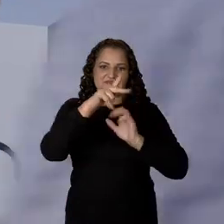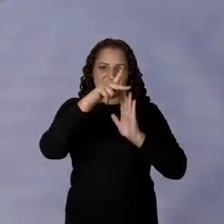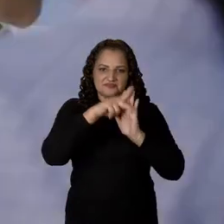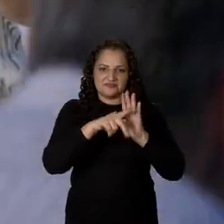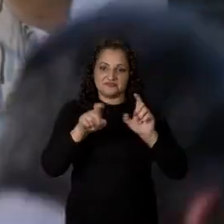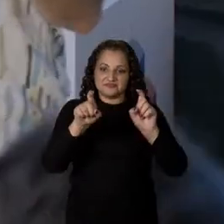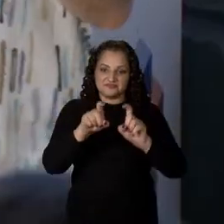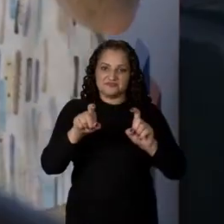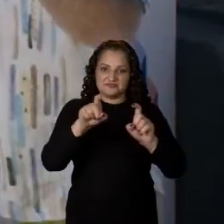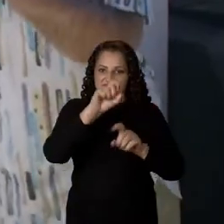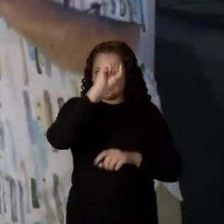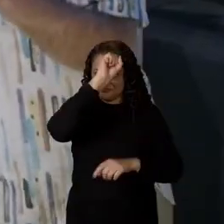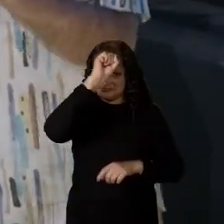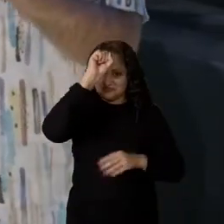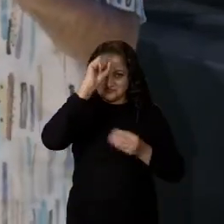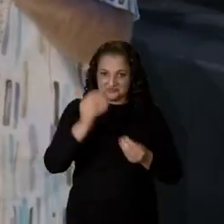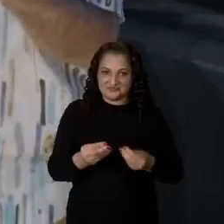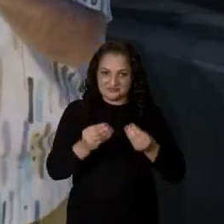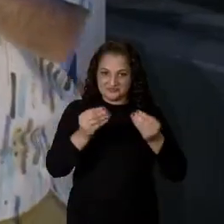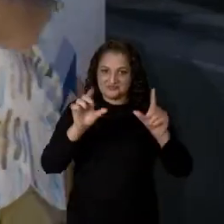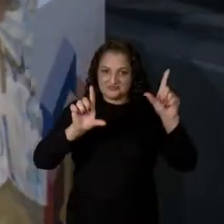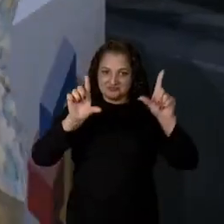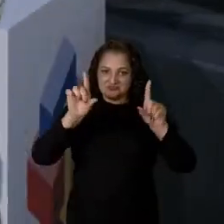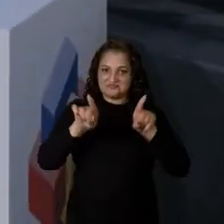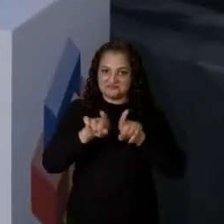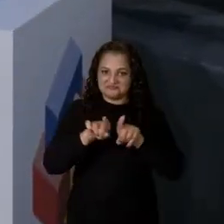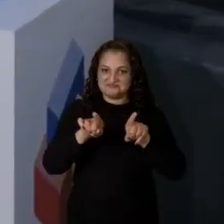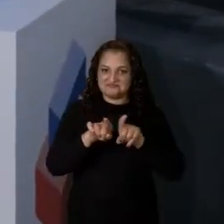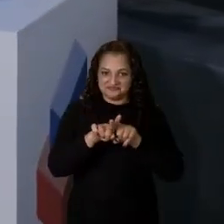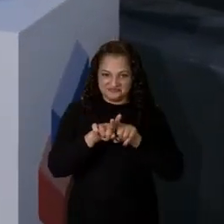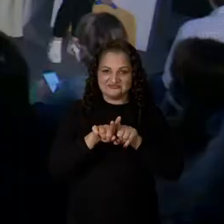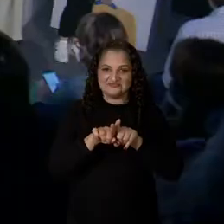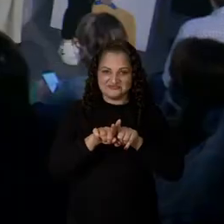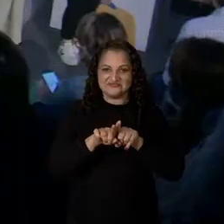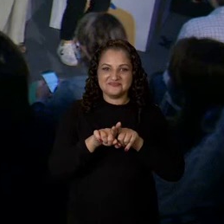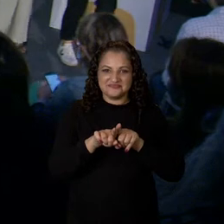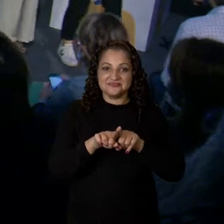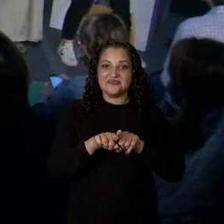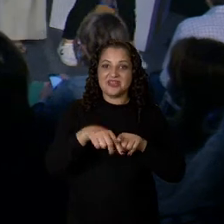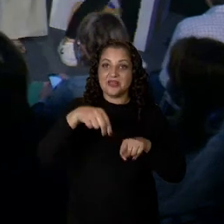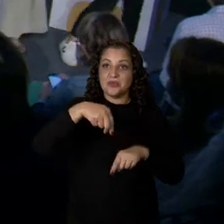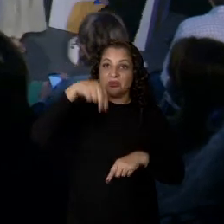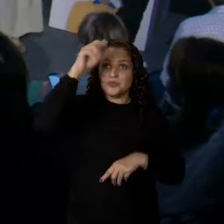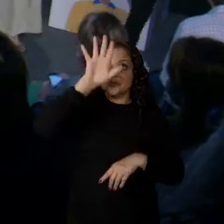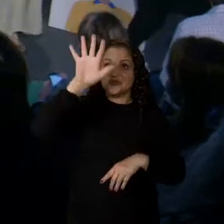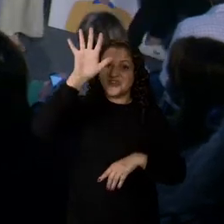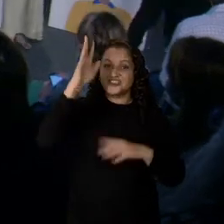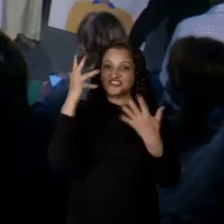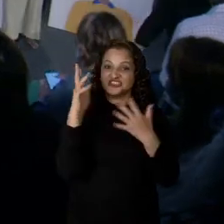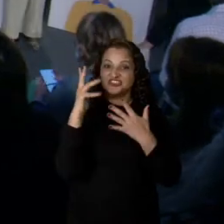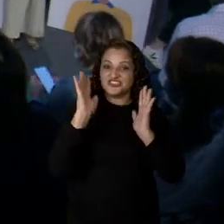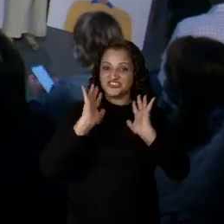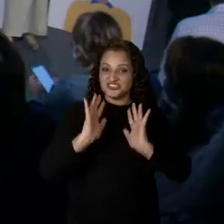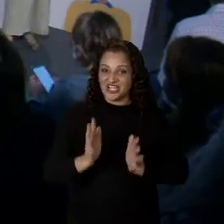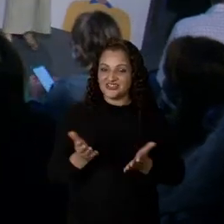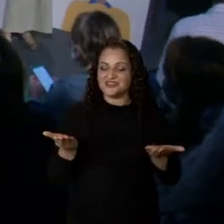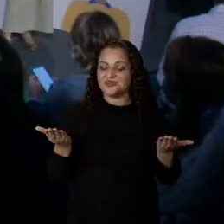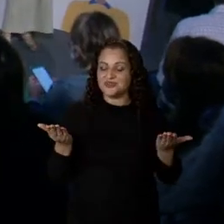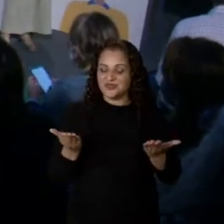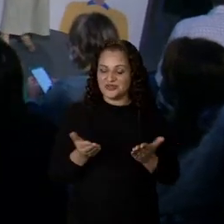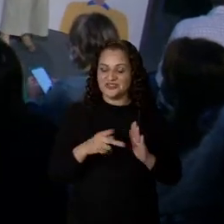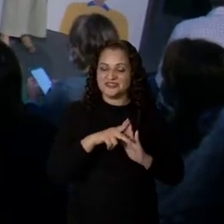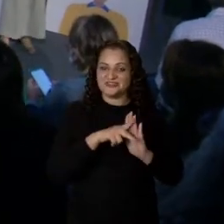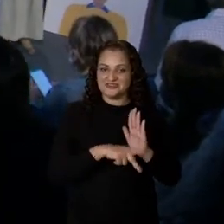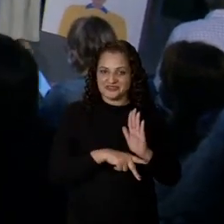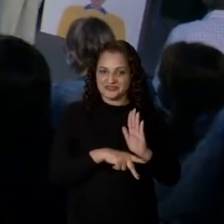notebook Samsung e uma Smart TV Samsung. E após a galera do Nordeste celebrar aqui, dessa vez, o